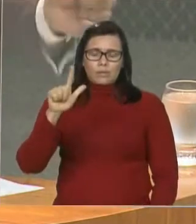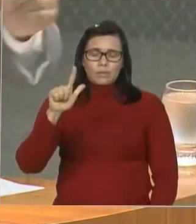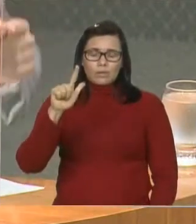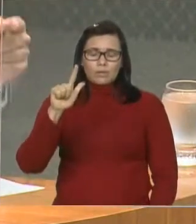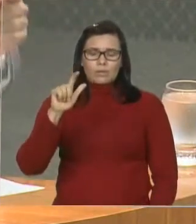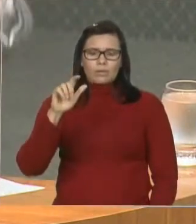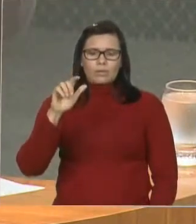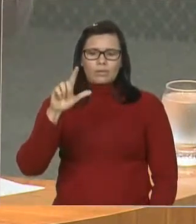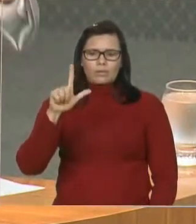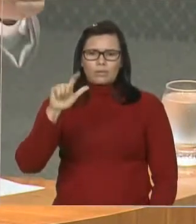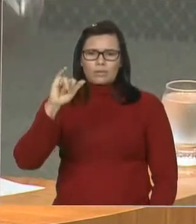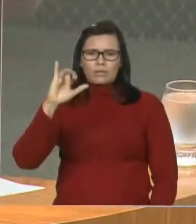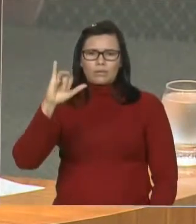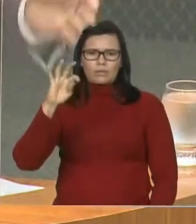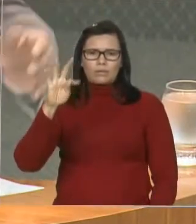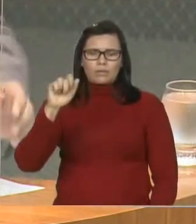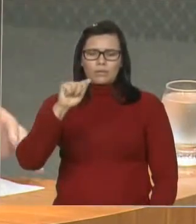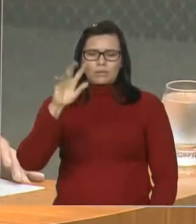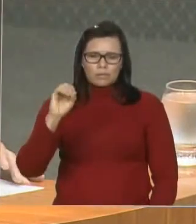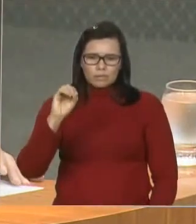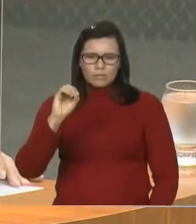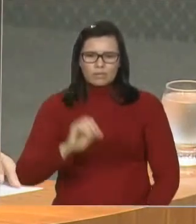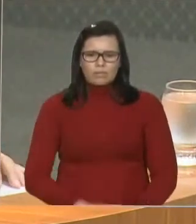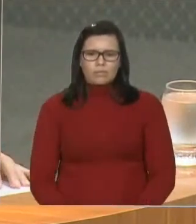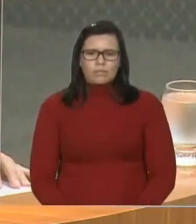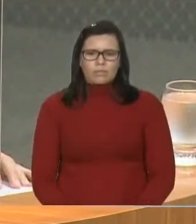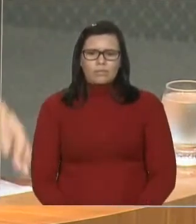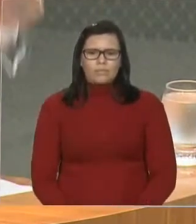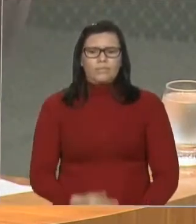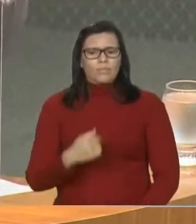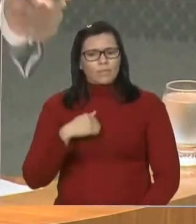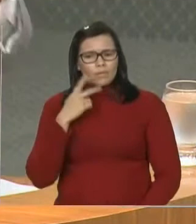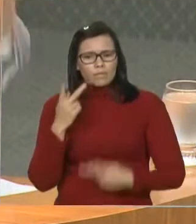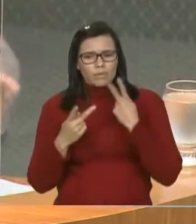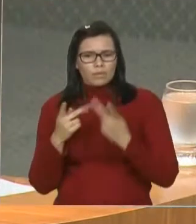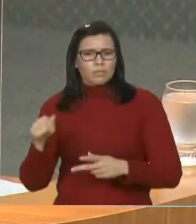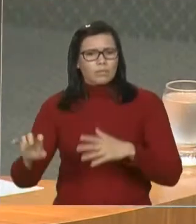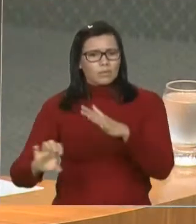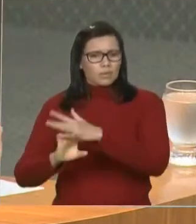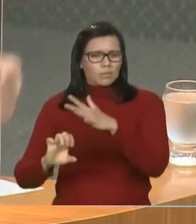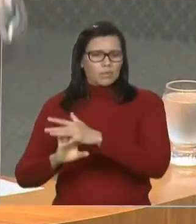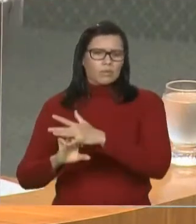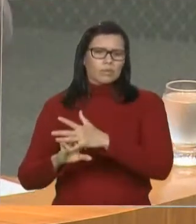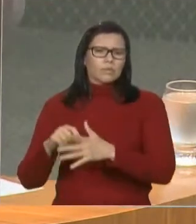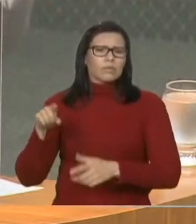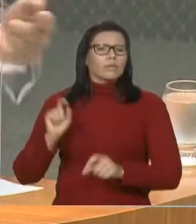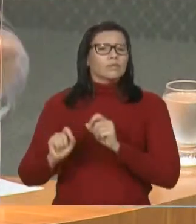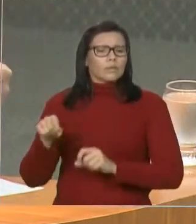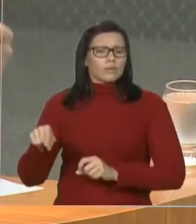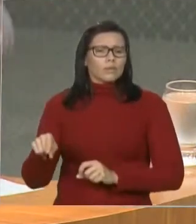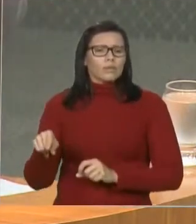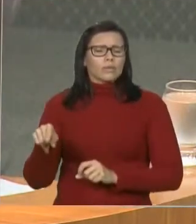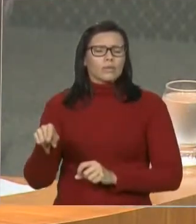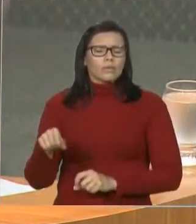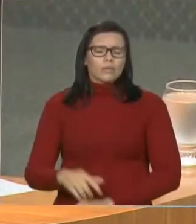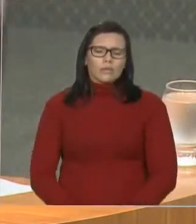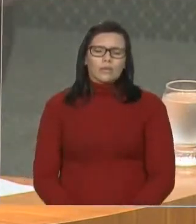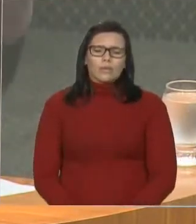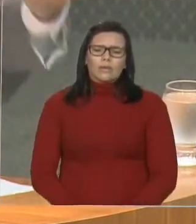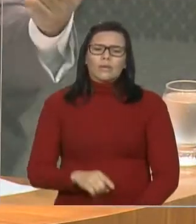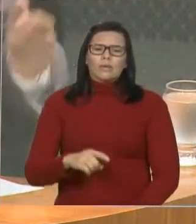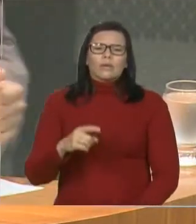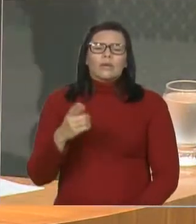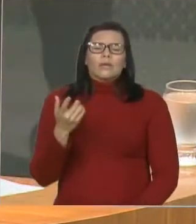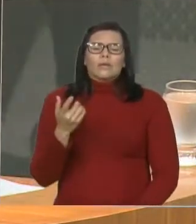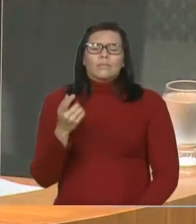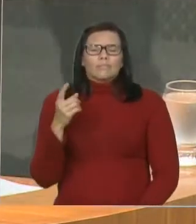para a CESP-UNB, CESP-UNB não penalize o candidato maranhense. O candidato maranhense já tem dificuldades, porque ele estudou em